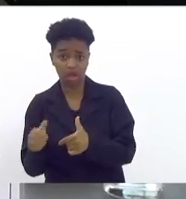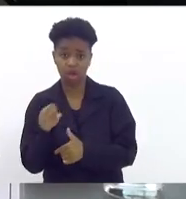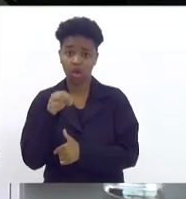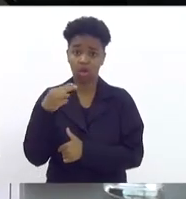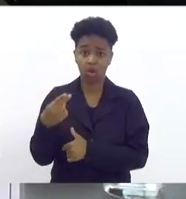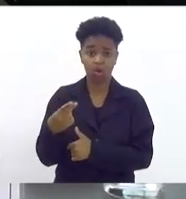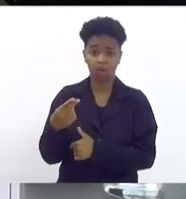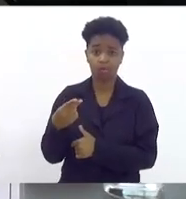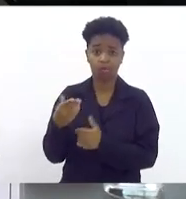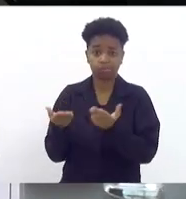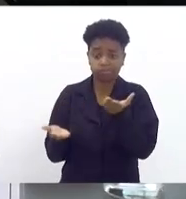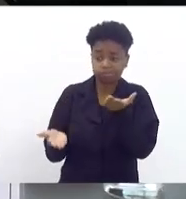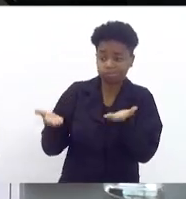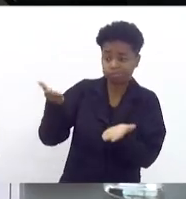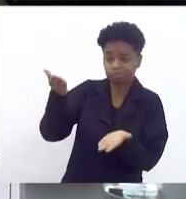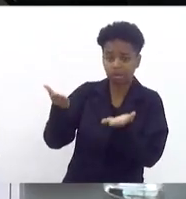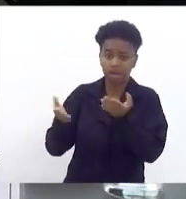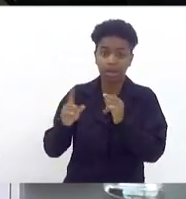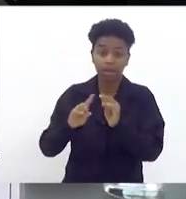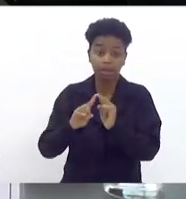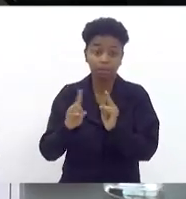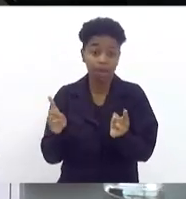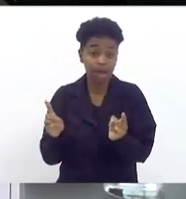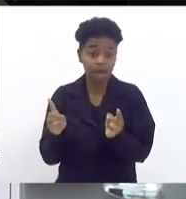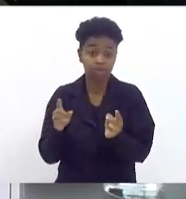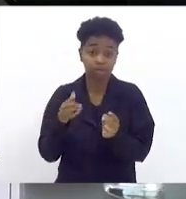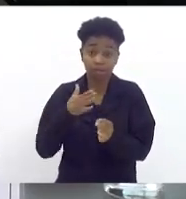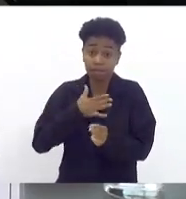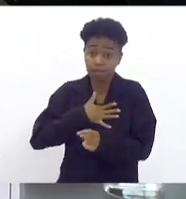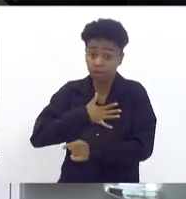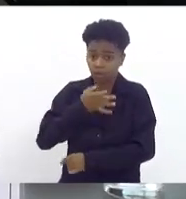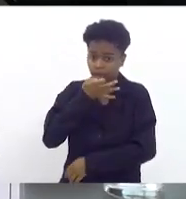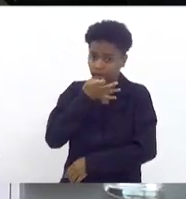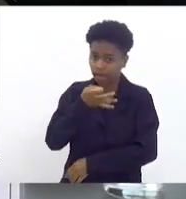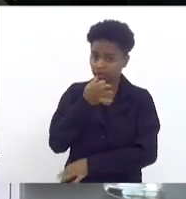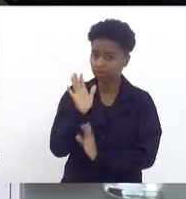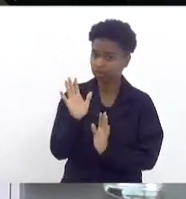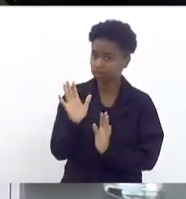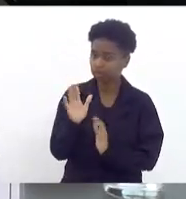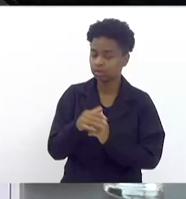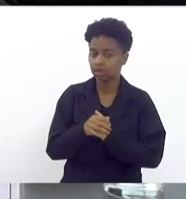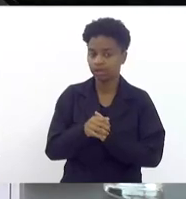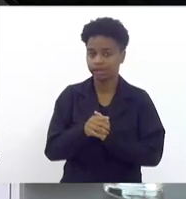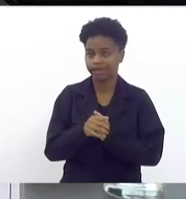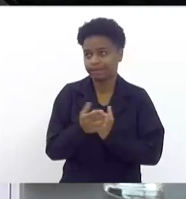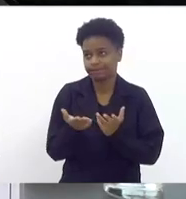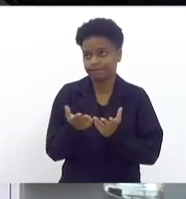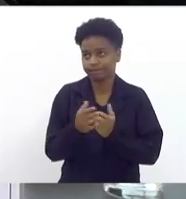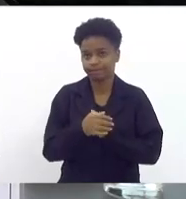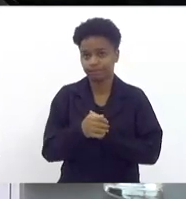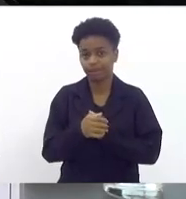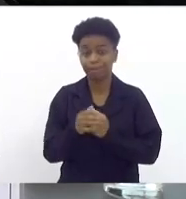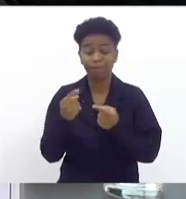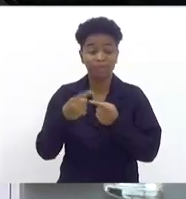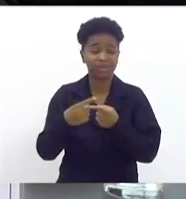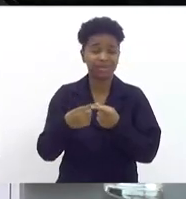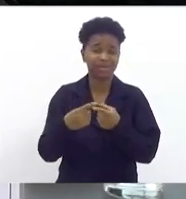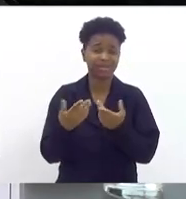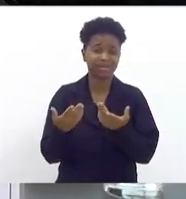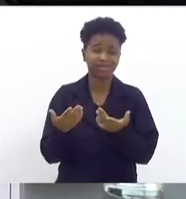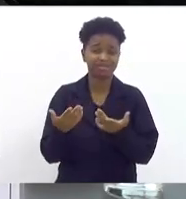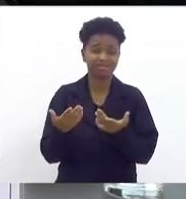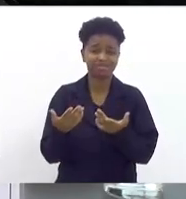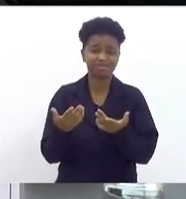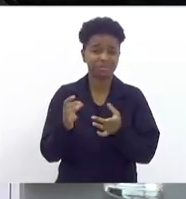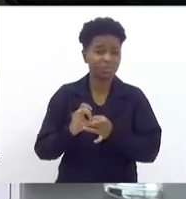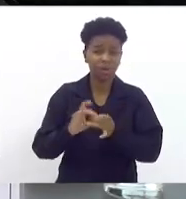da proporcionalidade, enfim, mas que, no meu entendimento, não é porque... Porque, além do mais, ele não está